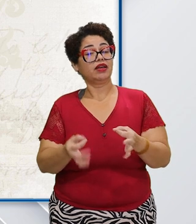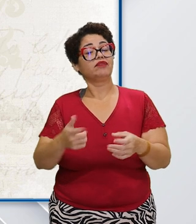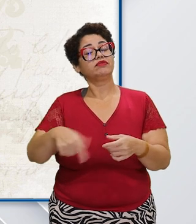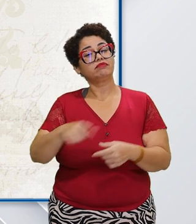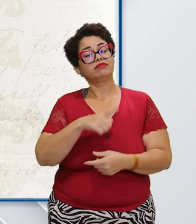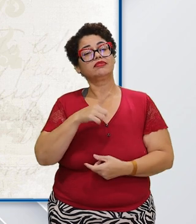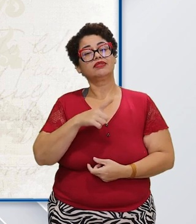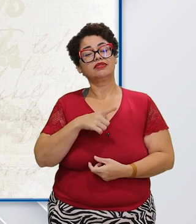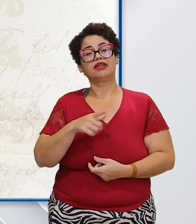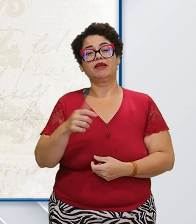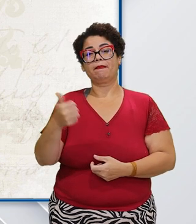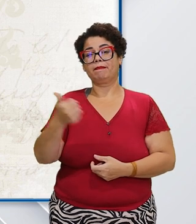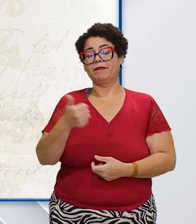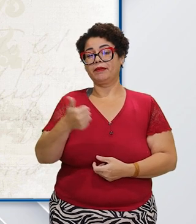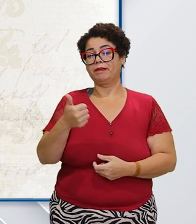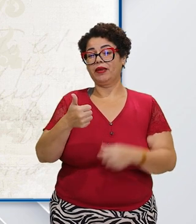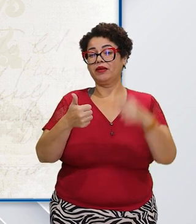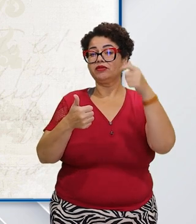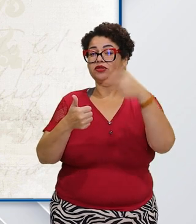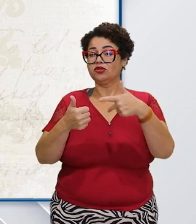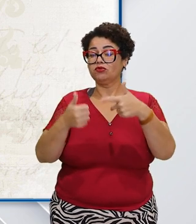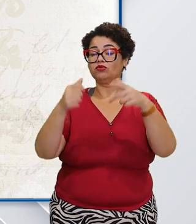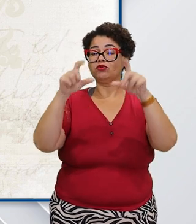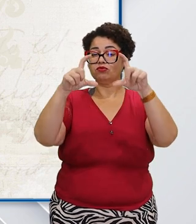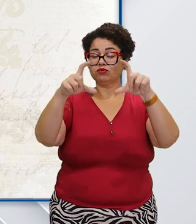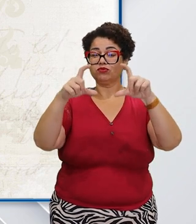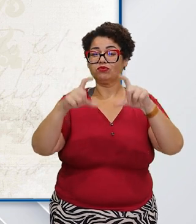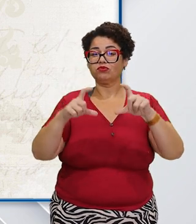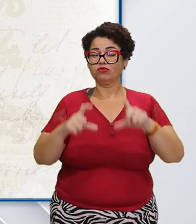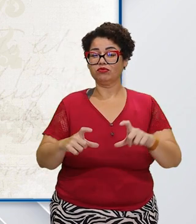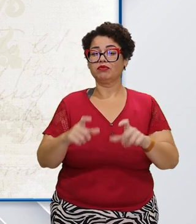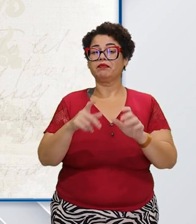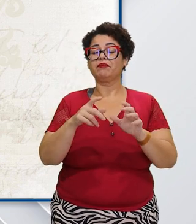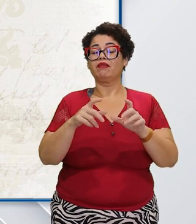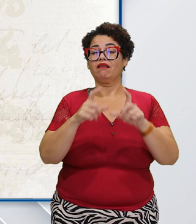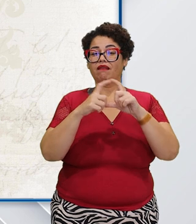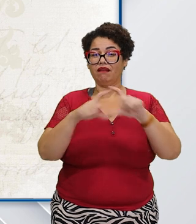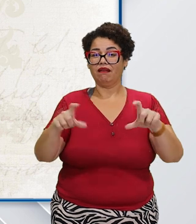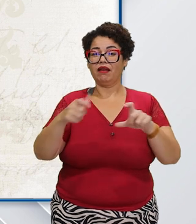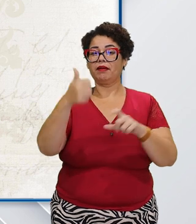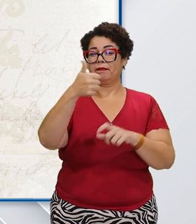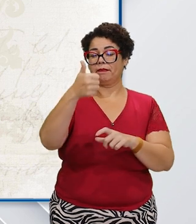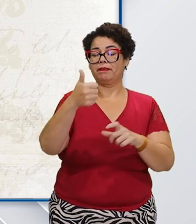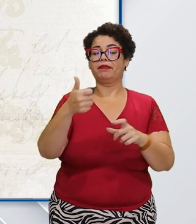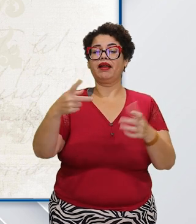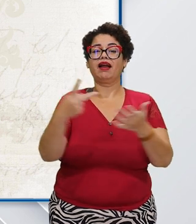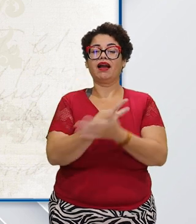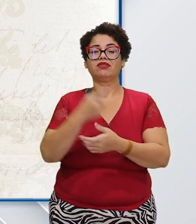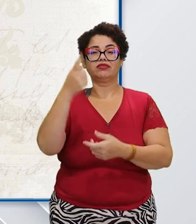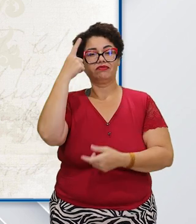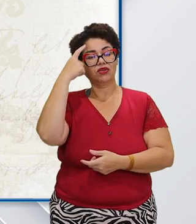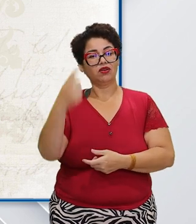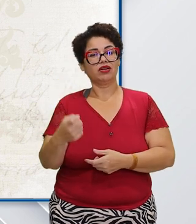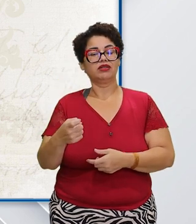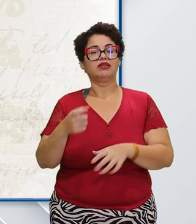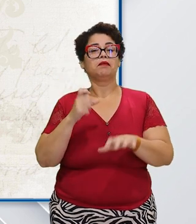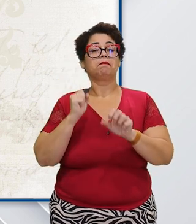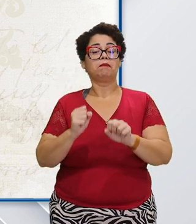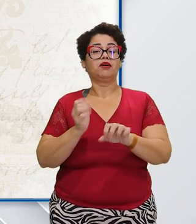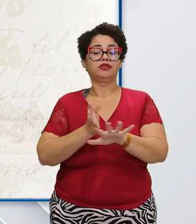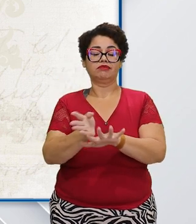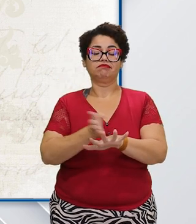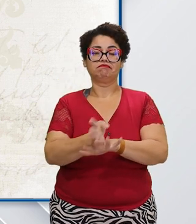que no primeiro período do parágrafo nós temos um tópico do argumento as causas da violência escolar são